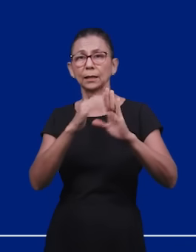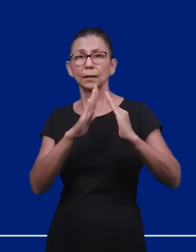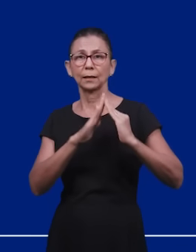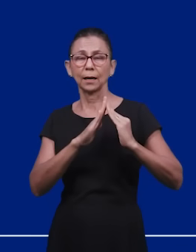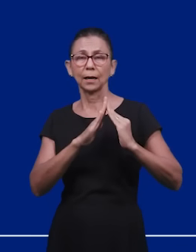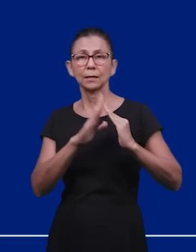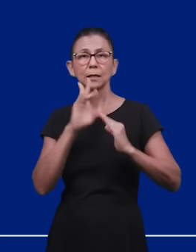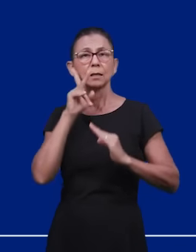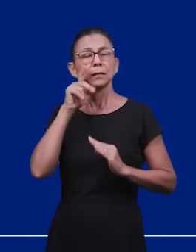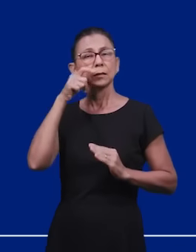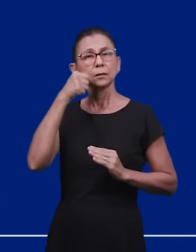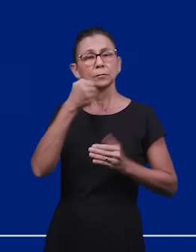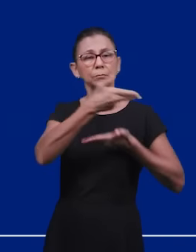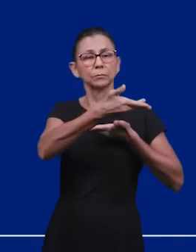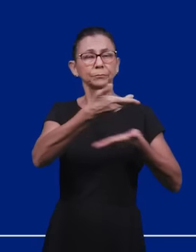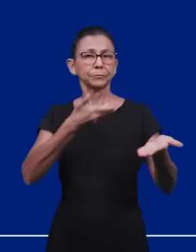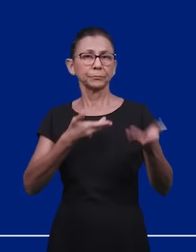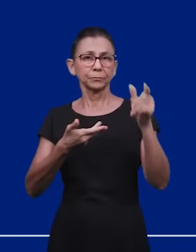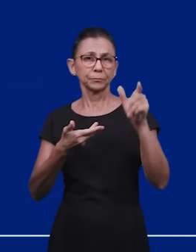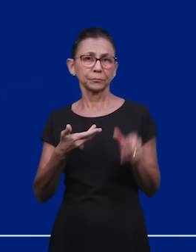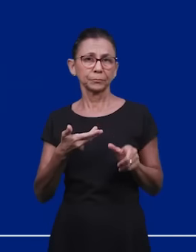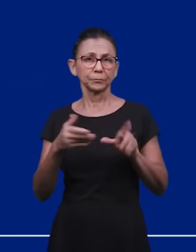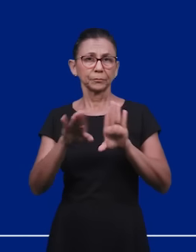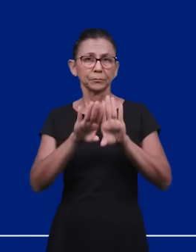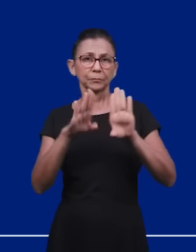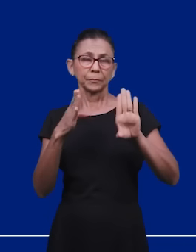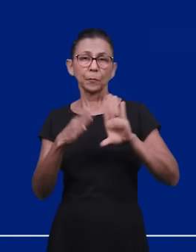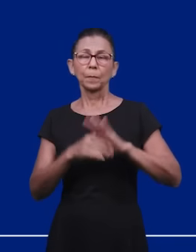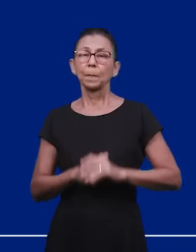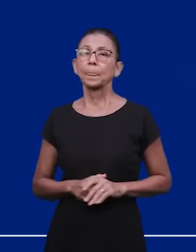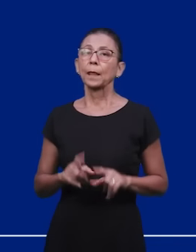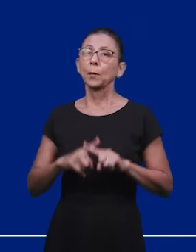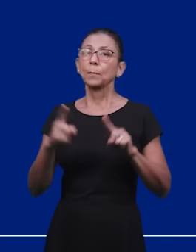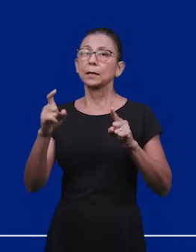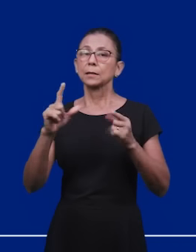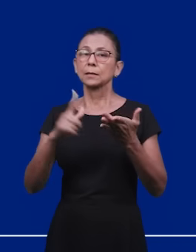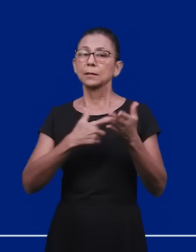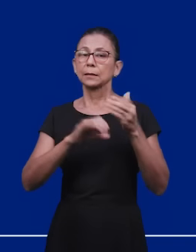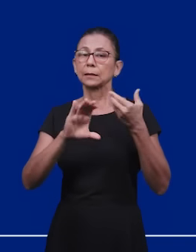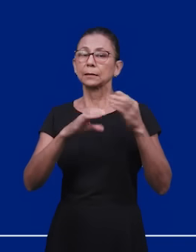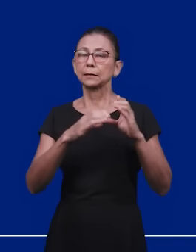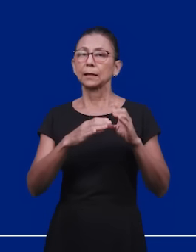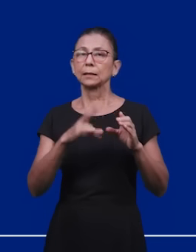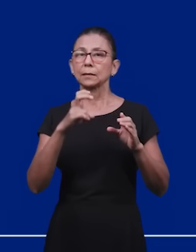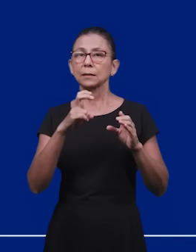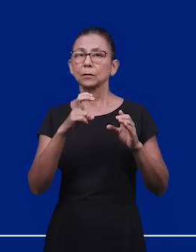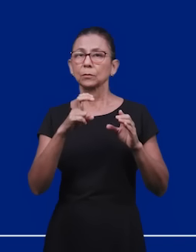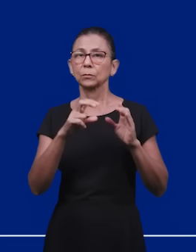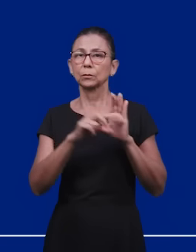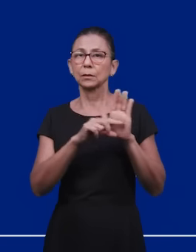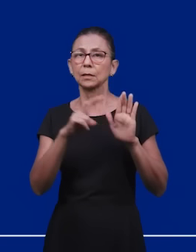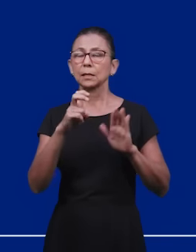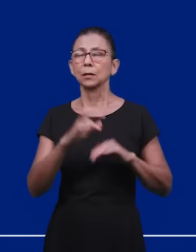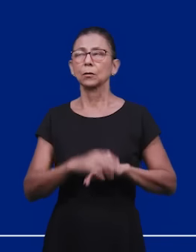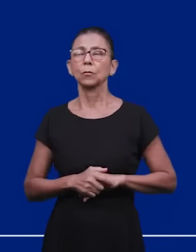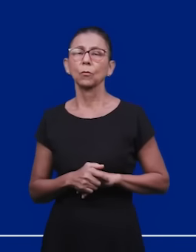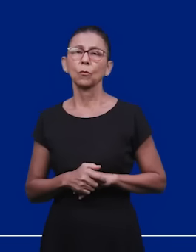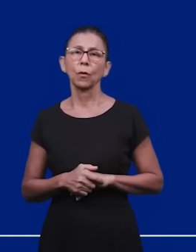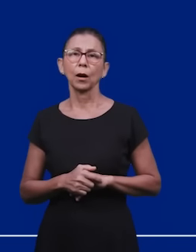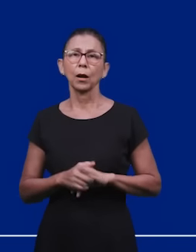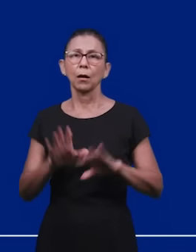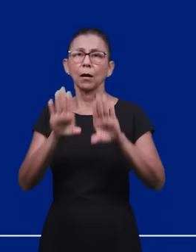e com ele cearei e ele comigo. Já Cantares 5:5 diz assim, eu me levantei para abrir